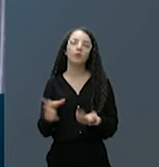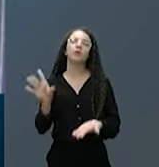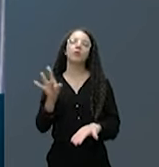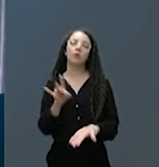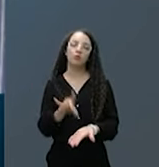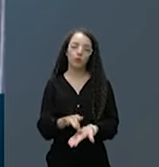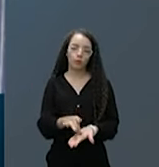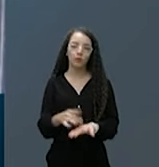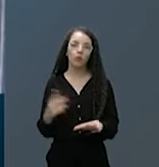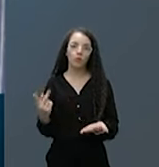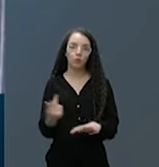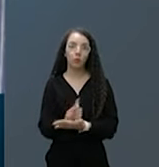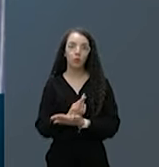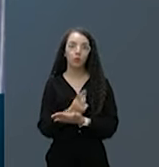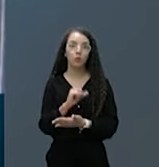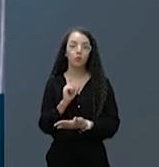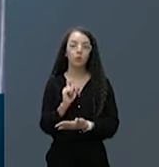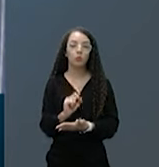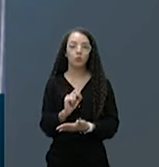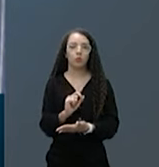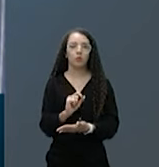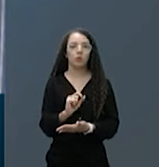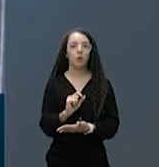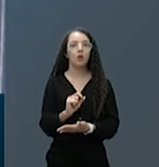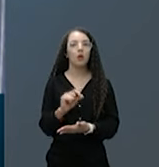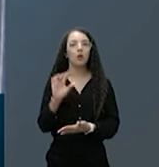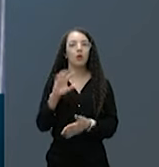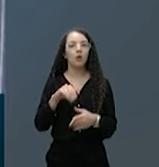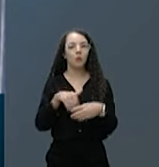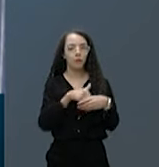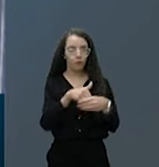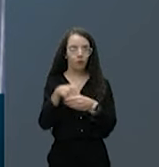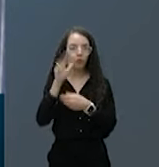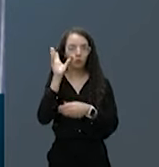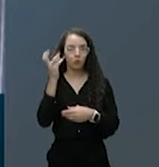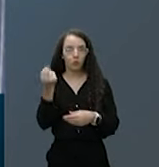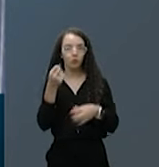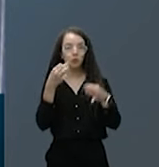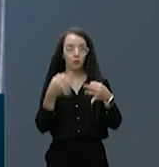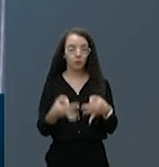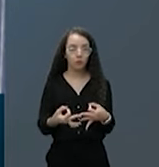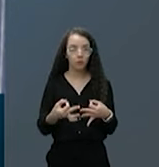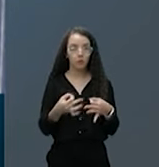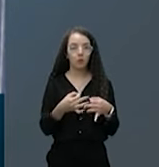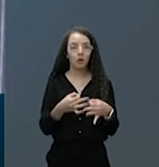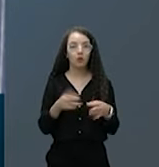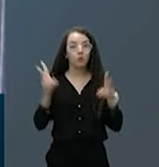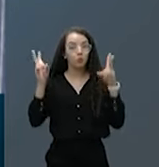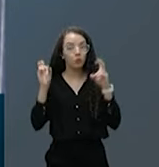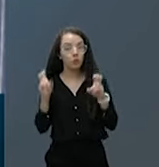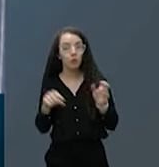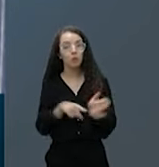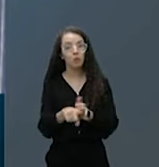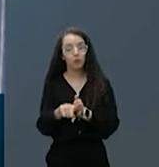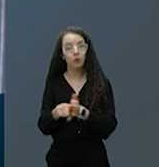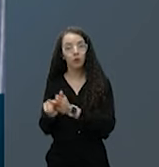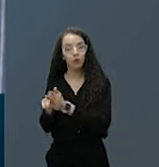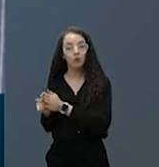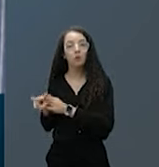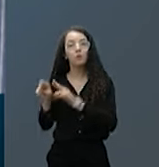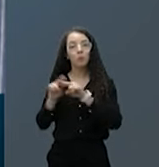no acórdão embargado, a questão examinada versou a respeito de direito